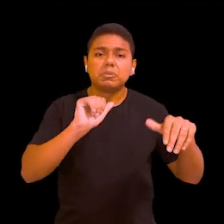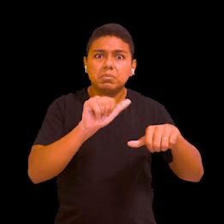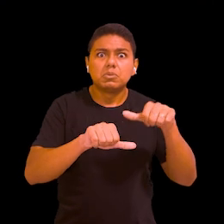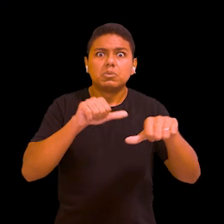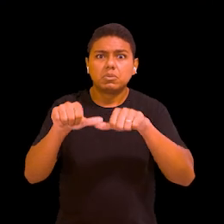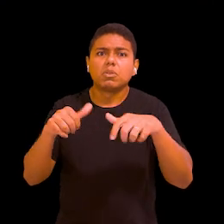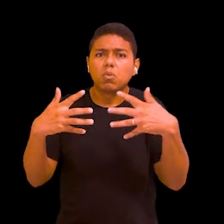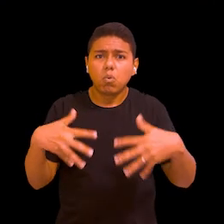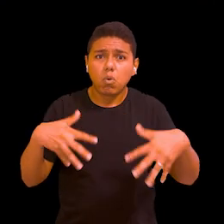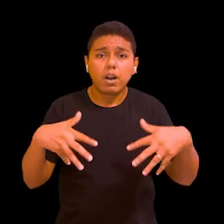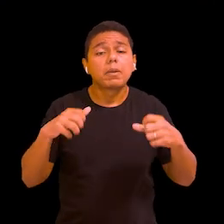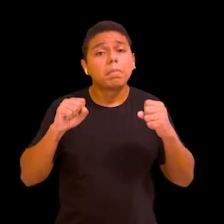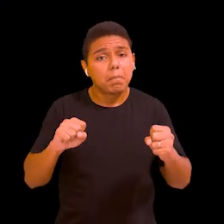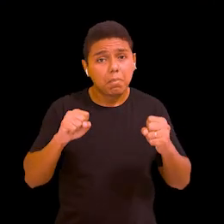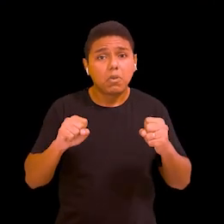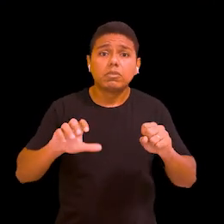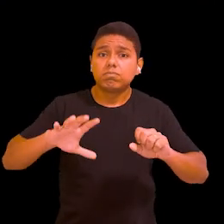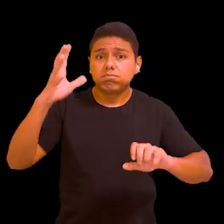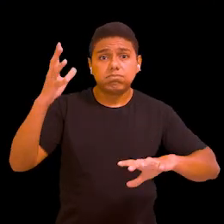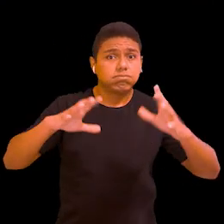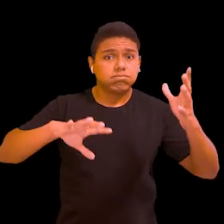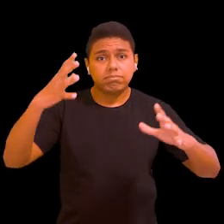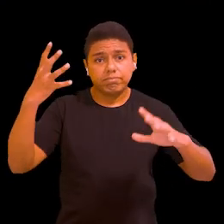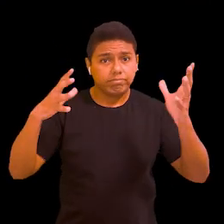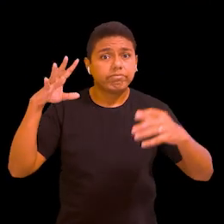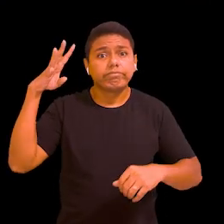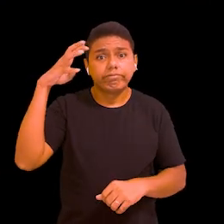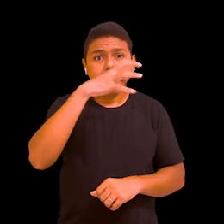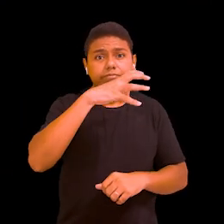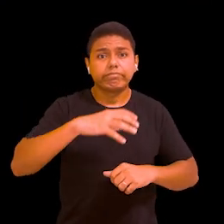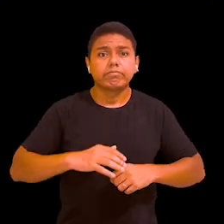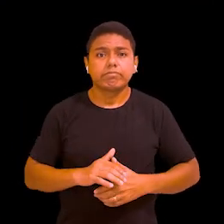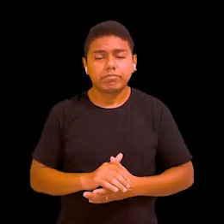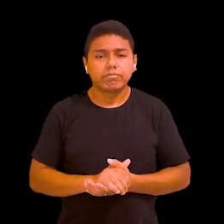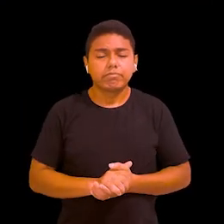e que pode, sim, apresentar intercorrências e complicações.